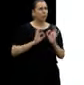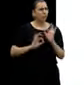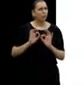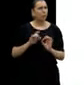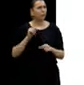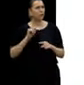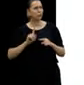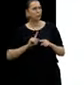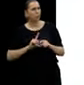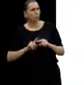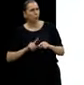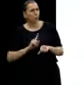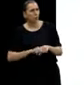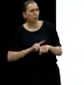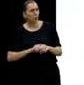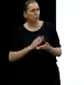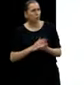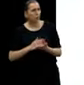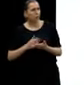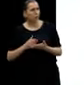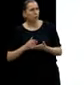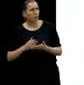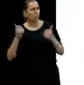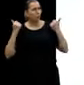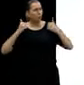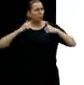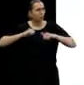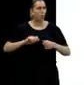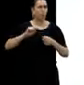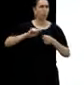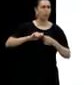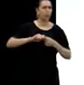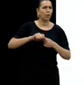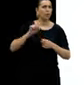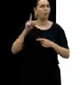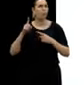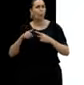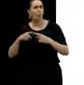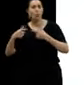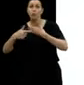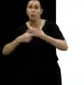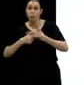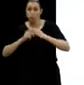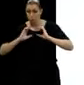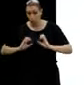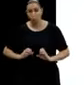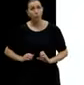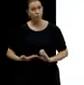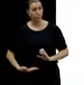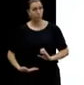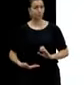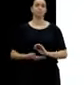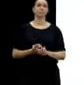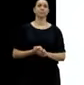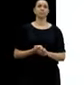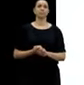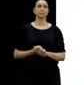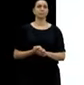nesse momento. E, a partir de então, elas vão ser capazes de realizar uma determinada função.